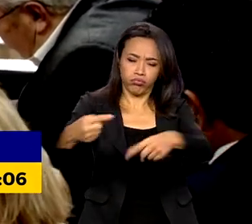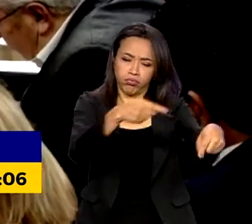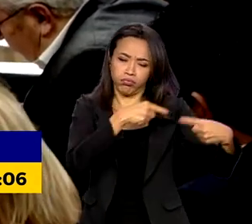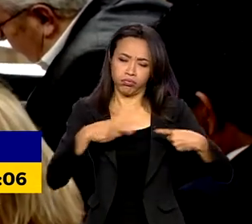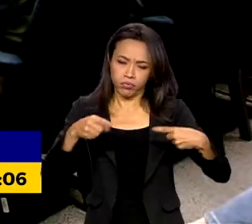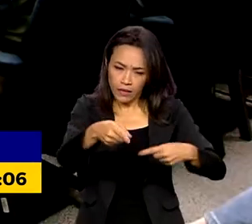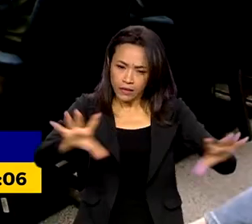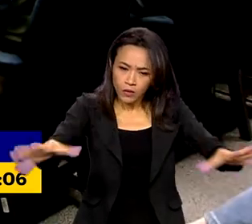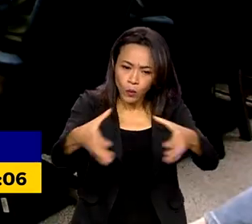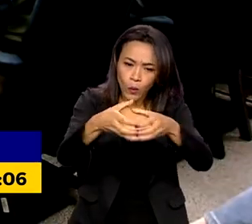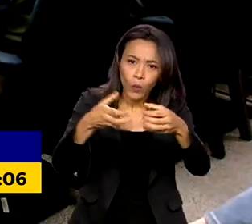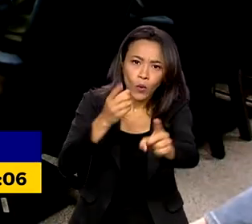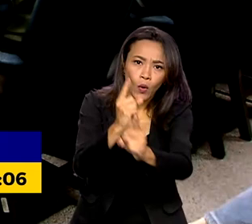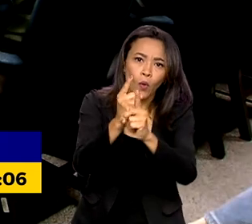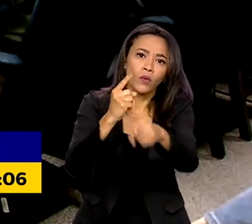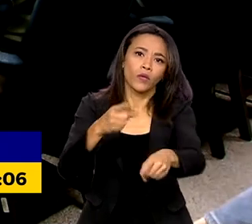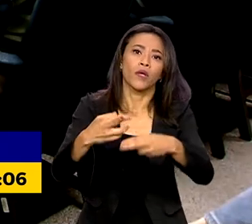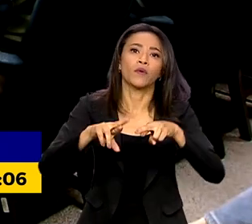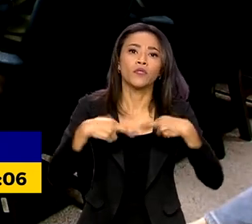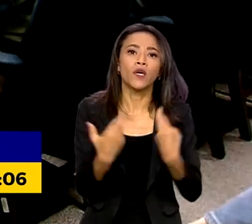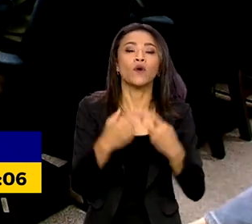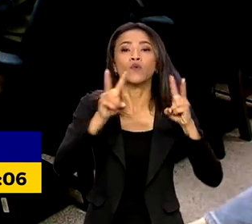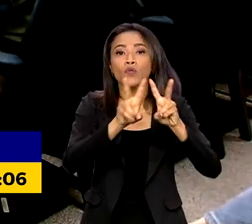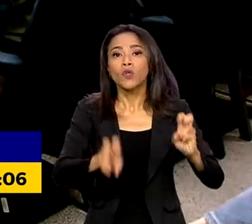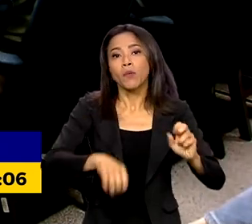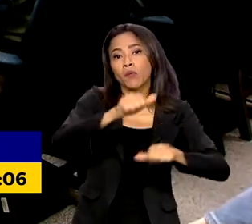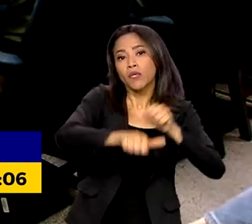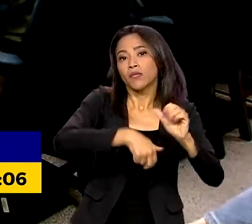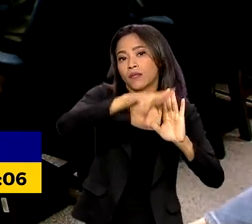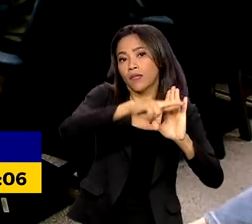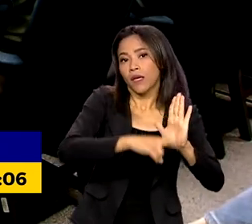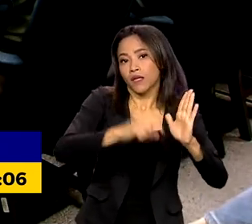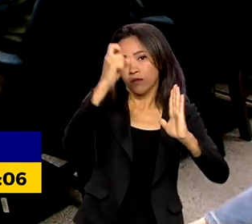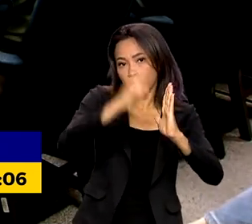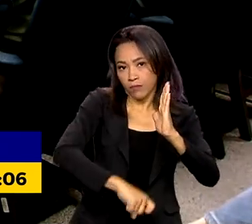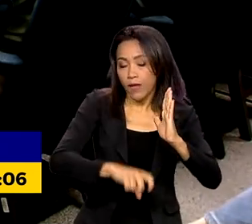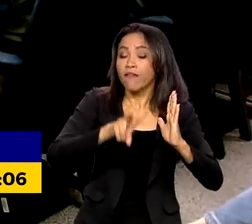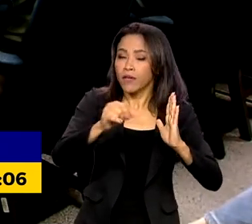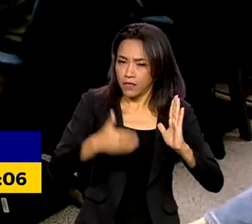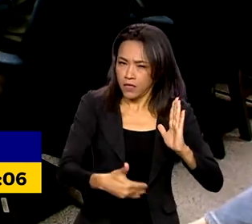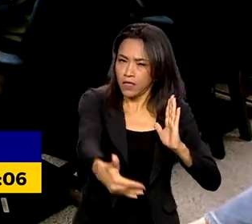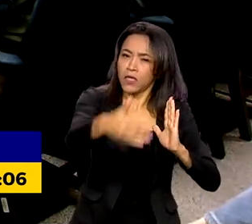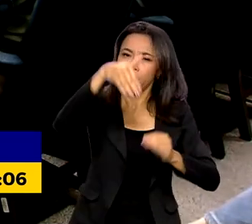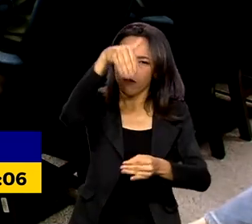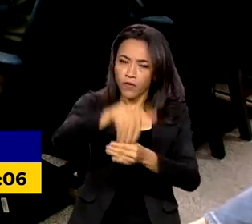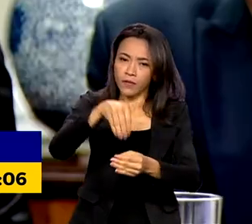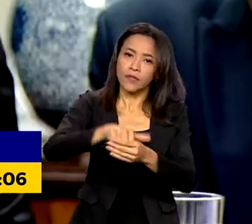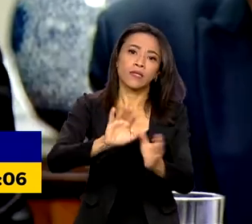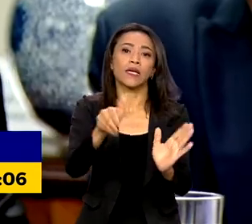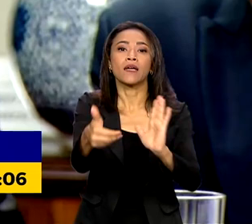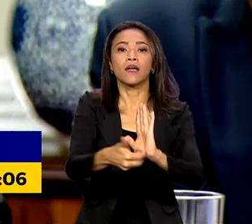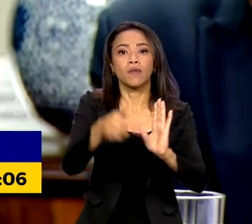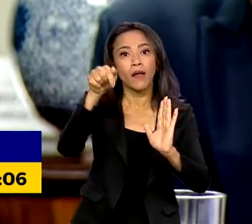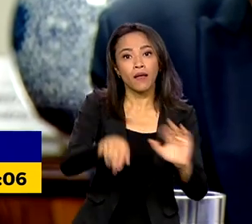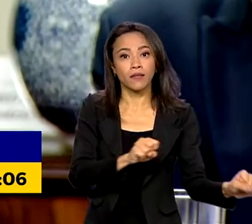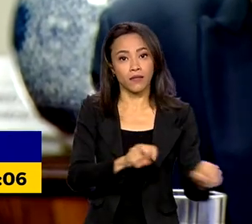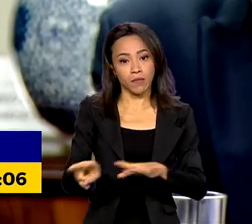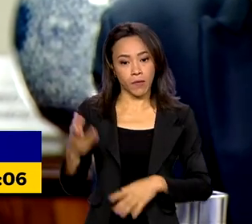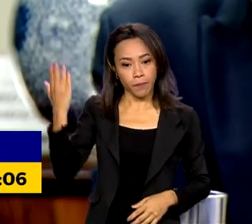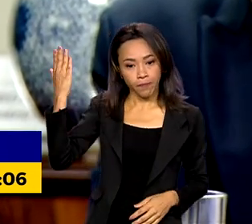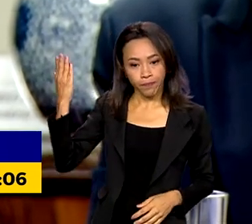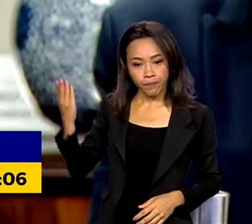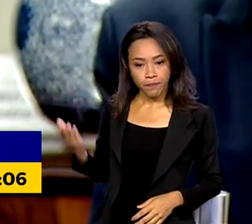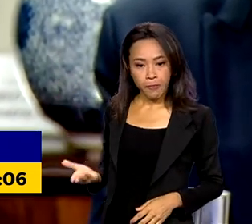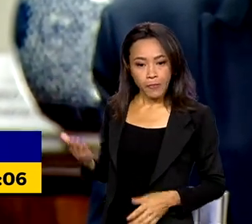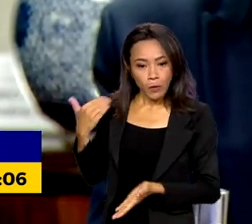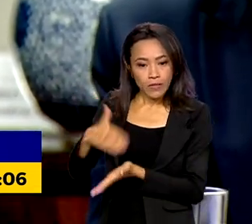do Conselho. A previsão é que o texto seja votado na Câmara dos Deputados nesta semana. O secretário extraordinário